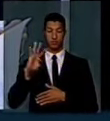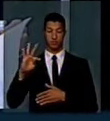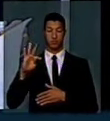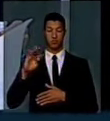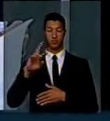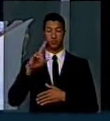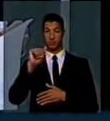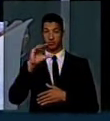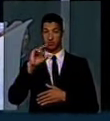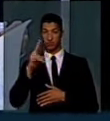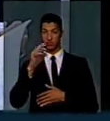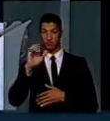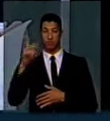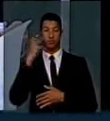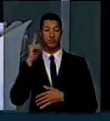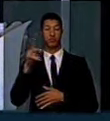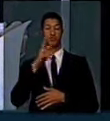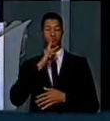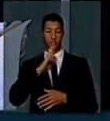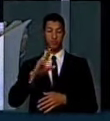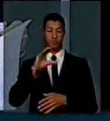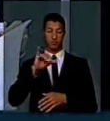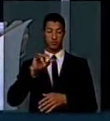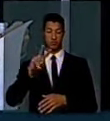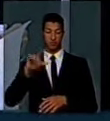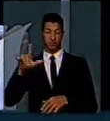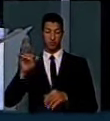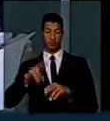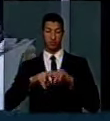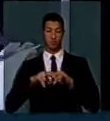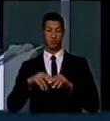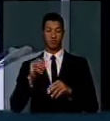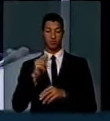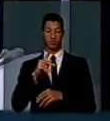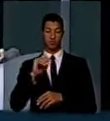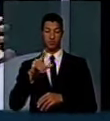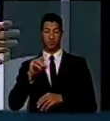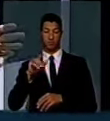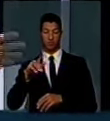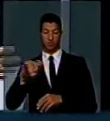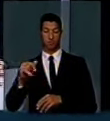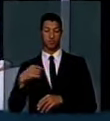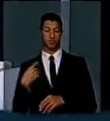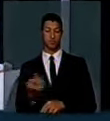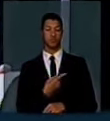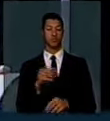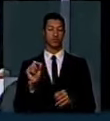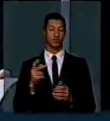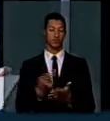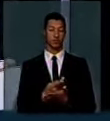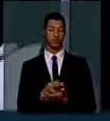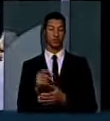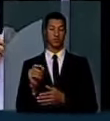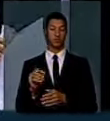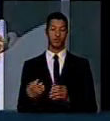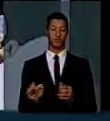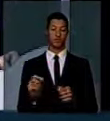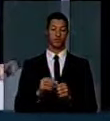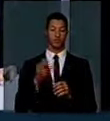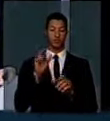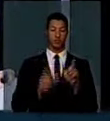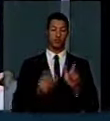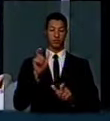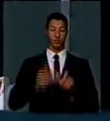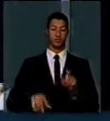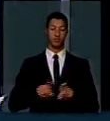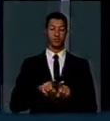Shirazade, para que ela responda civil e criminalmente por crime de apologia, no episódio que ela teceu um comentário sobre